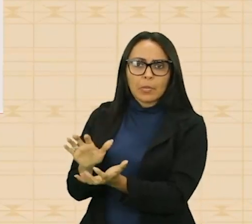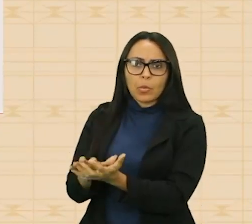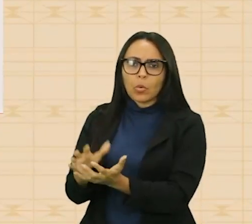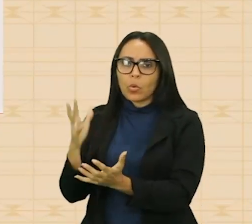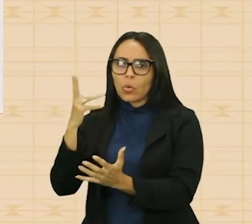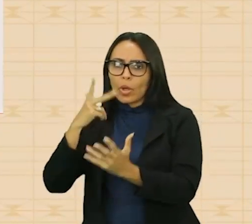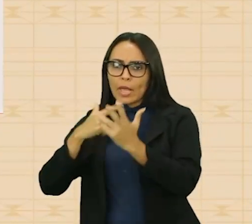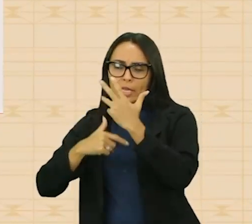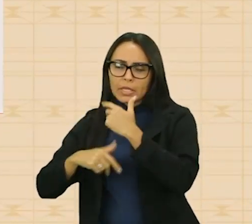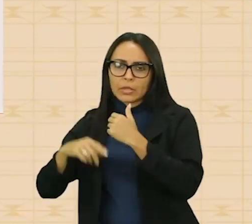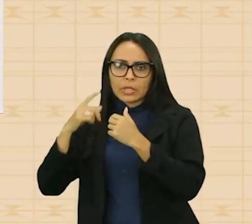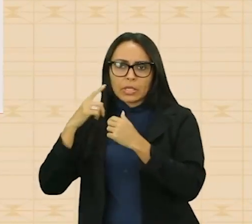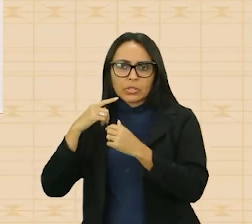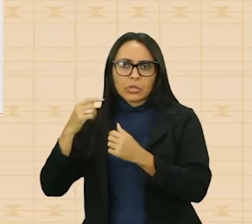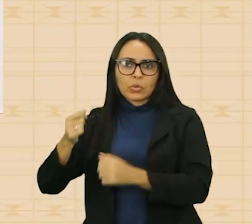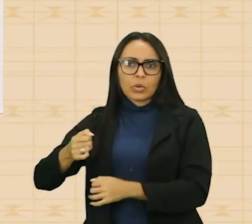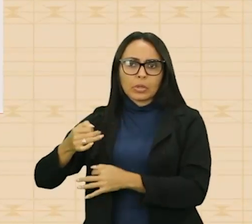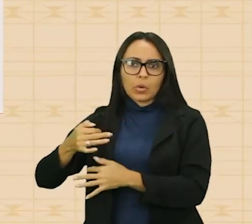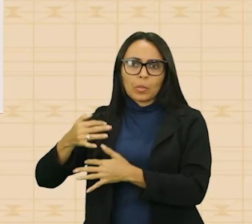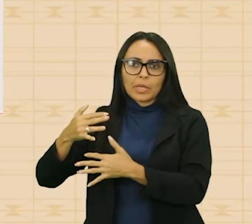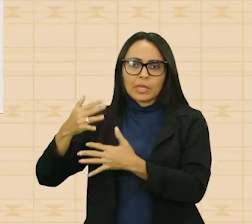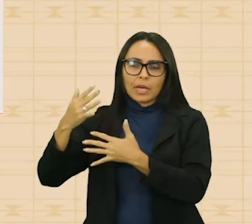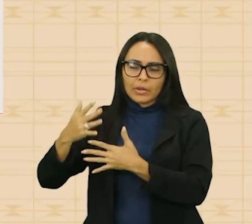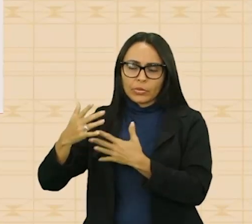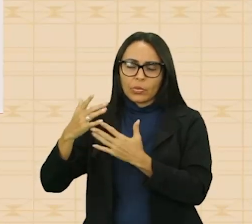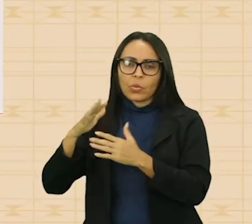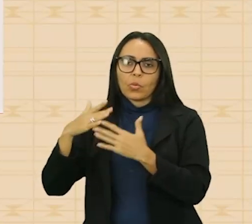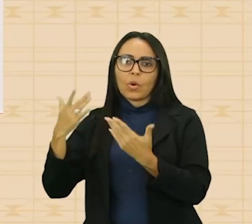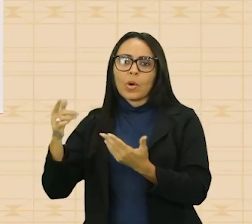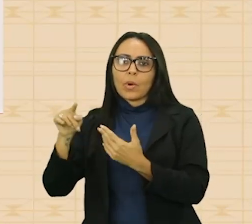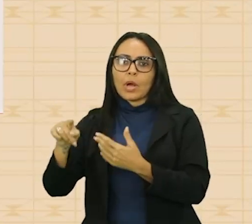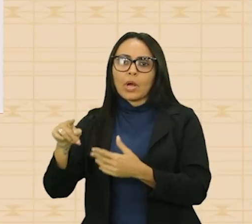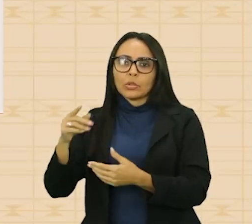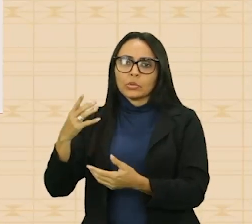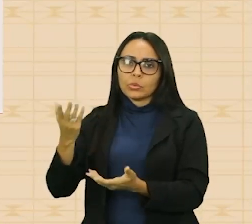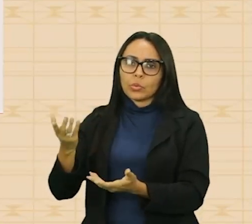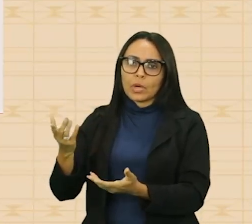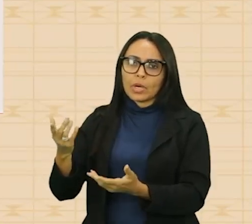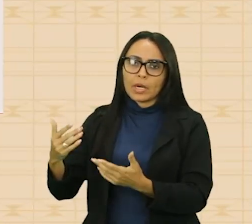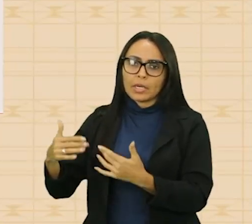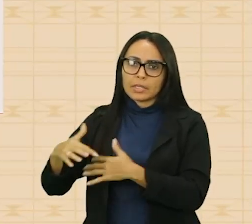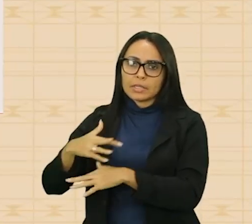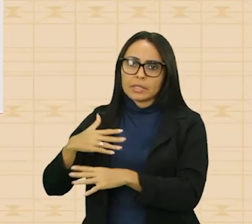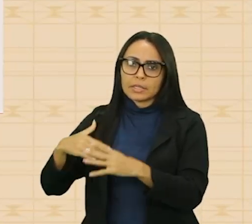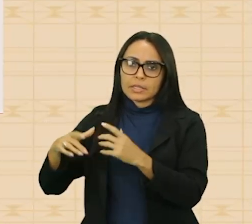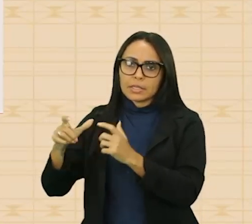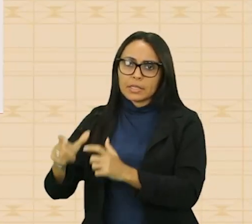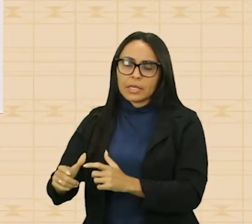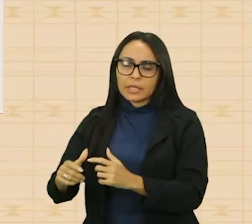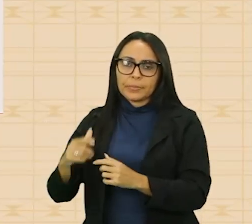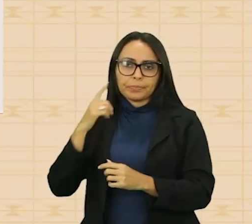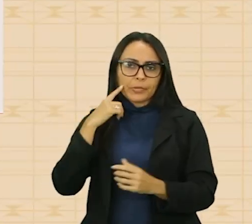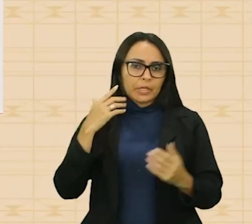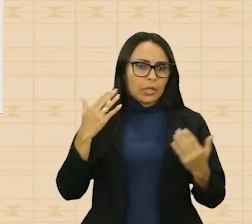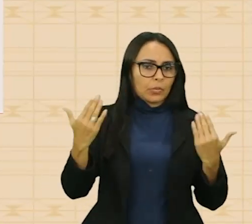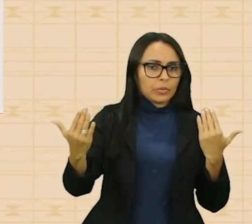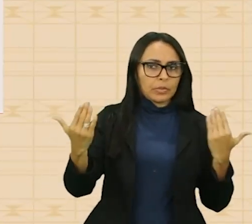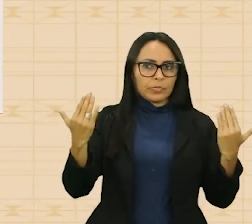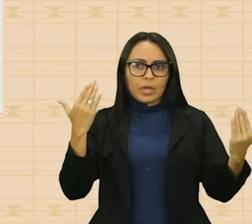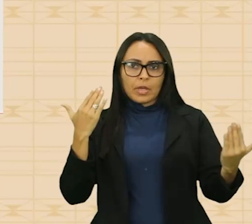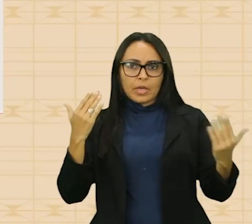Deixa aí no comentário qual é a tua cidade. Então, a explicação entre diferenças entre Recife, Caruaru,